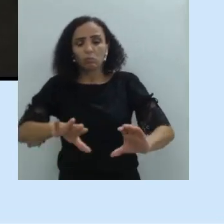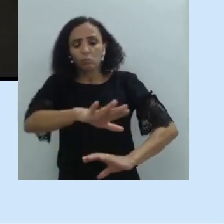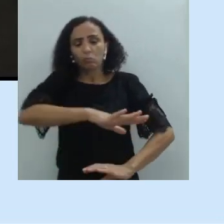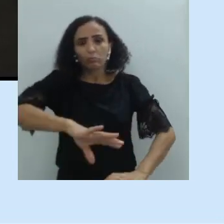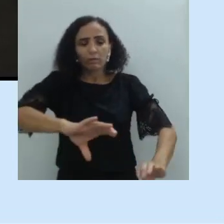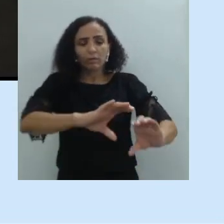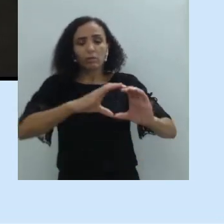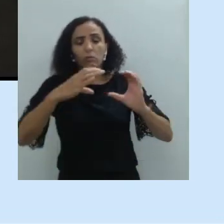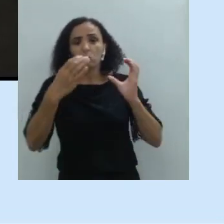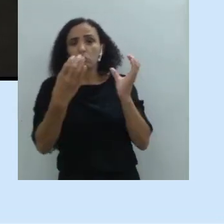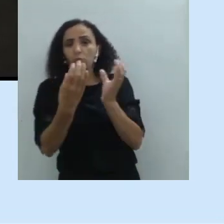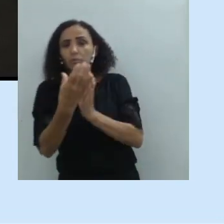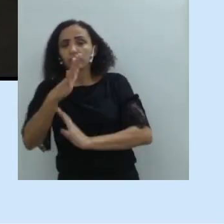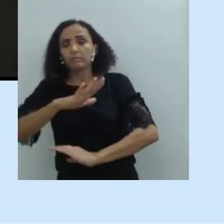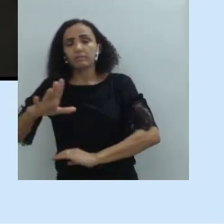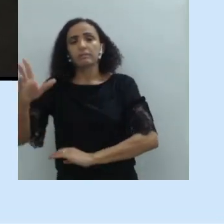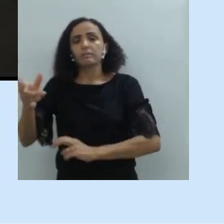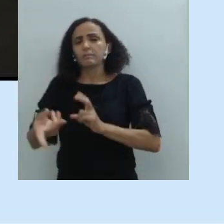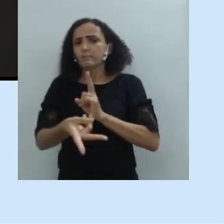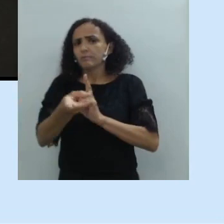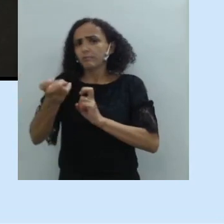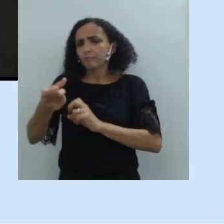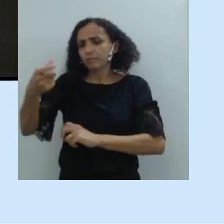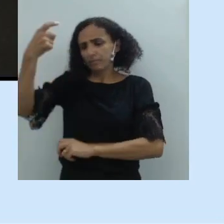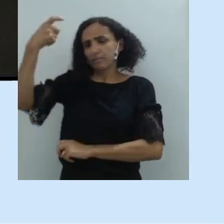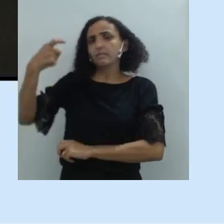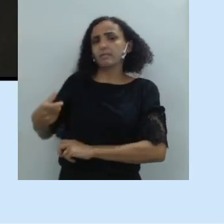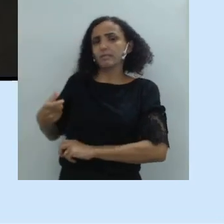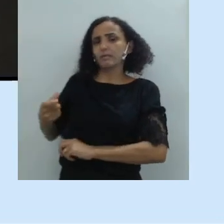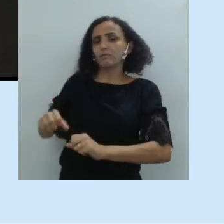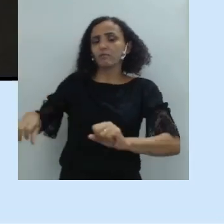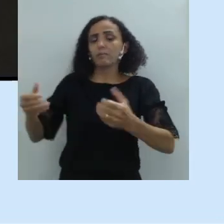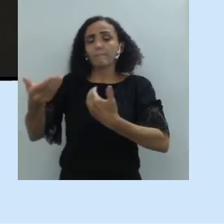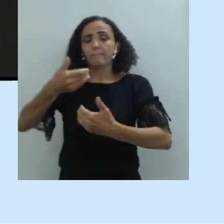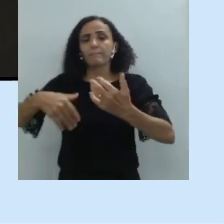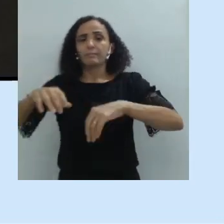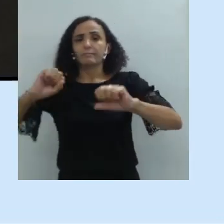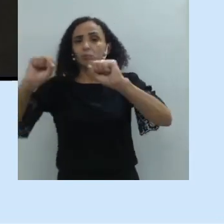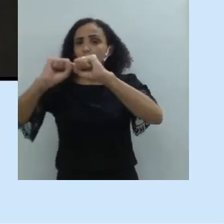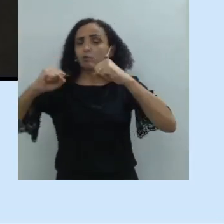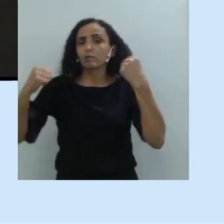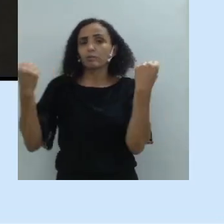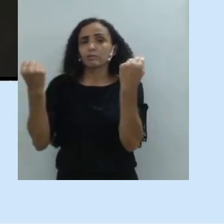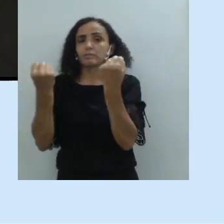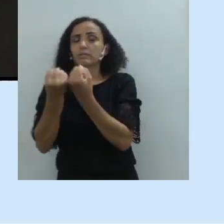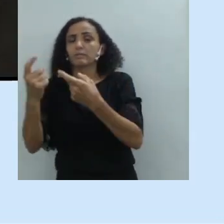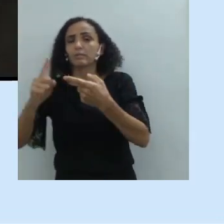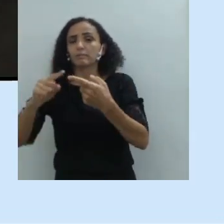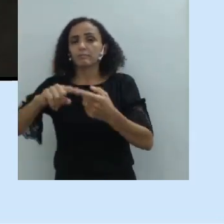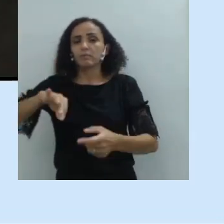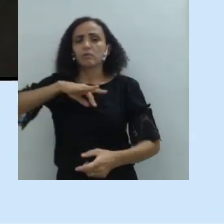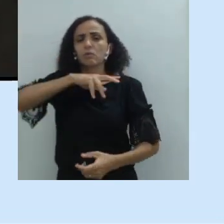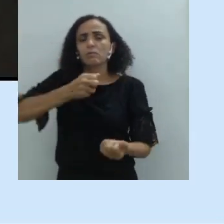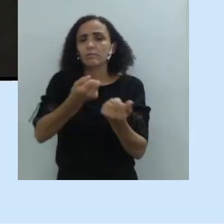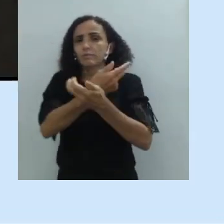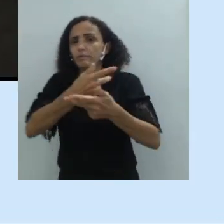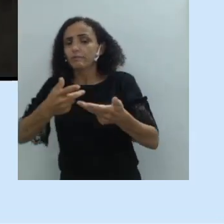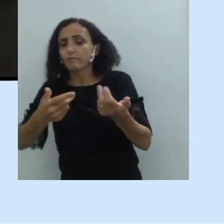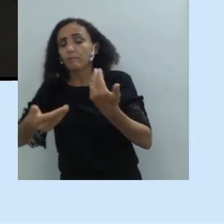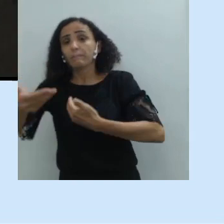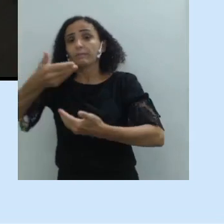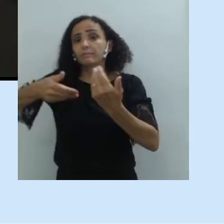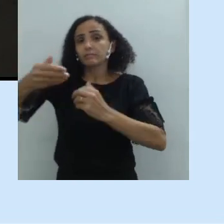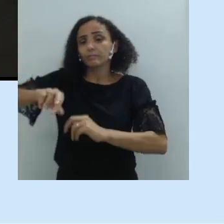vou existir. No caso, pessoa, vou me socializar com outras pessoas, os animais vão socializar com outros animais de